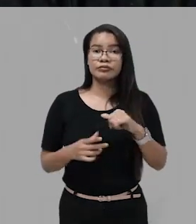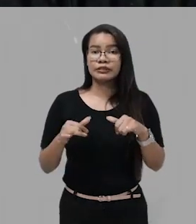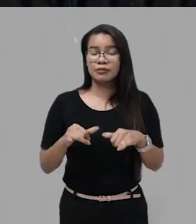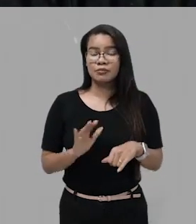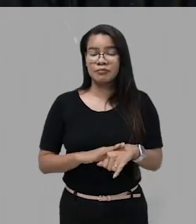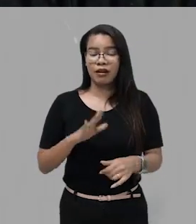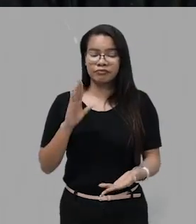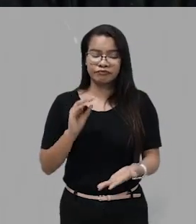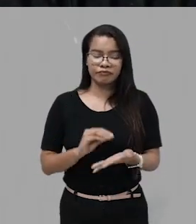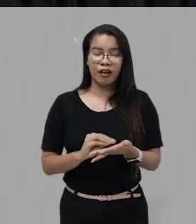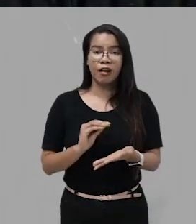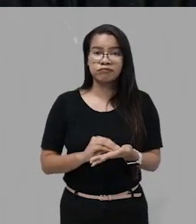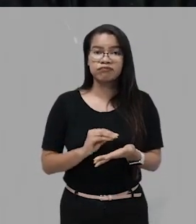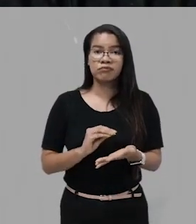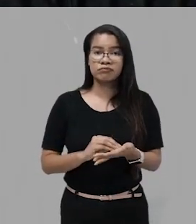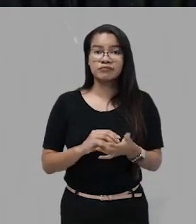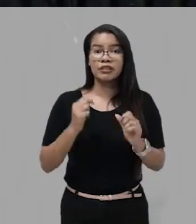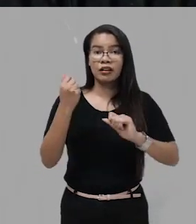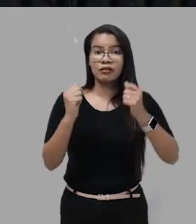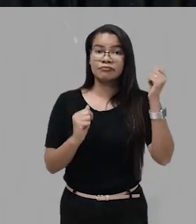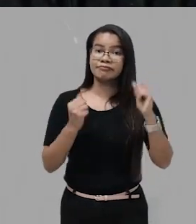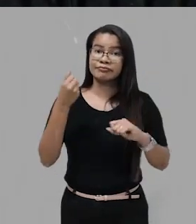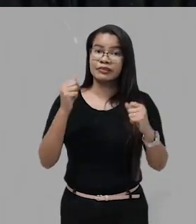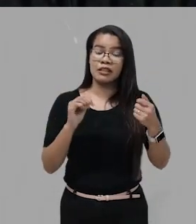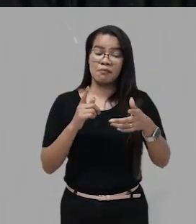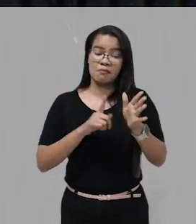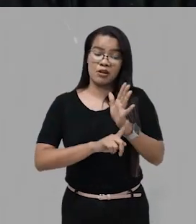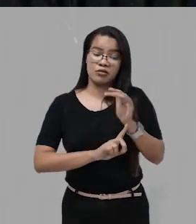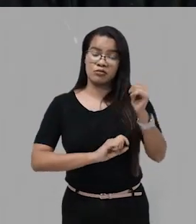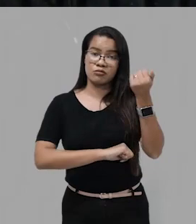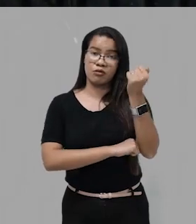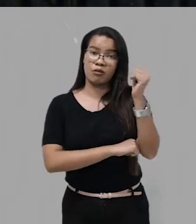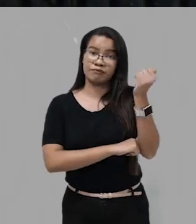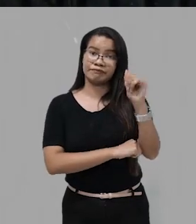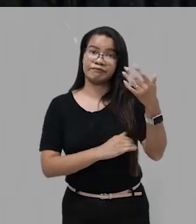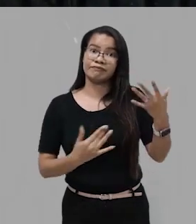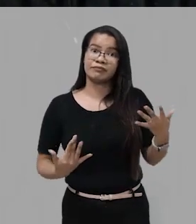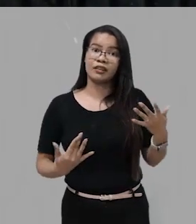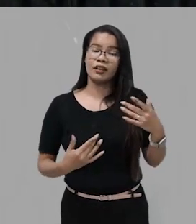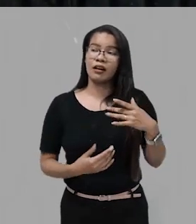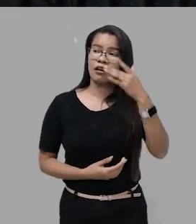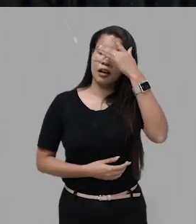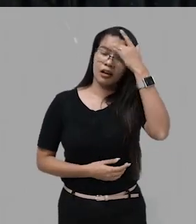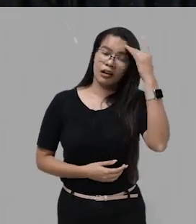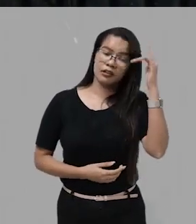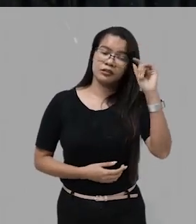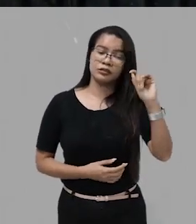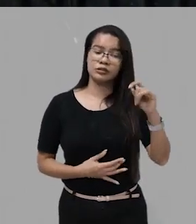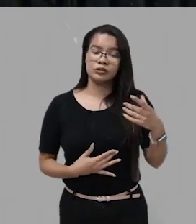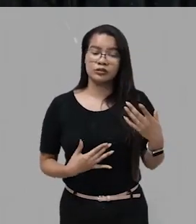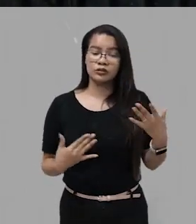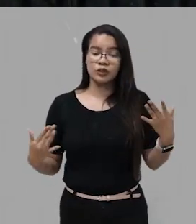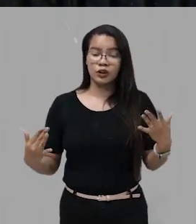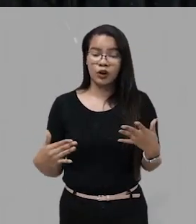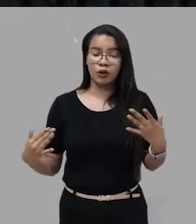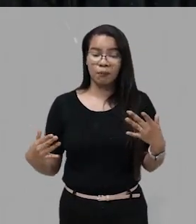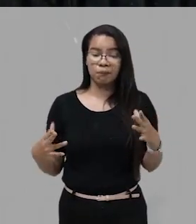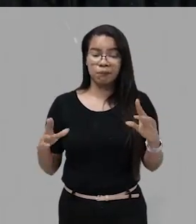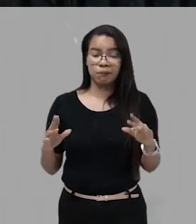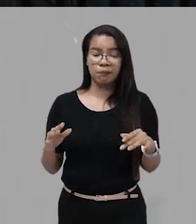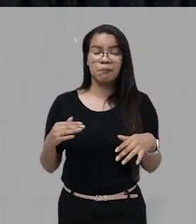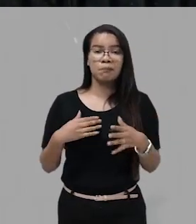a gente menos coordenado, acreditem. Os jovens de hoje, eles vêm perdendo um pouquinho dessa coordenação motora